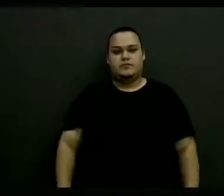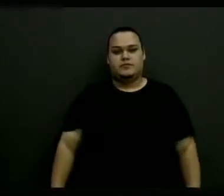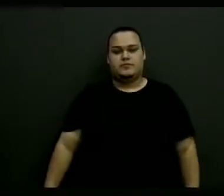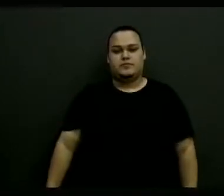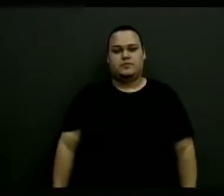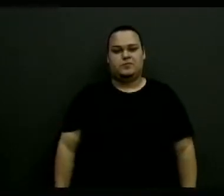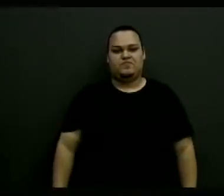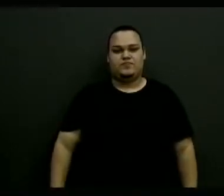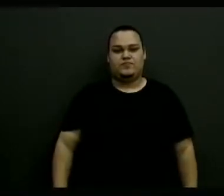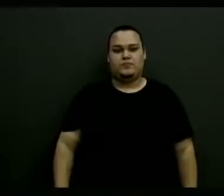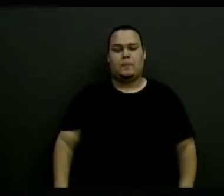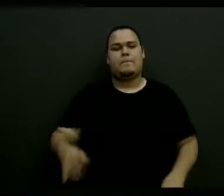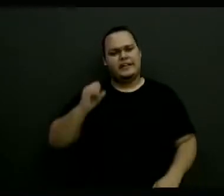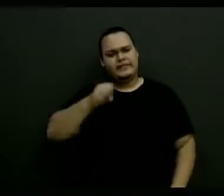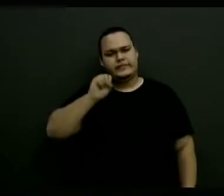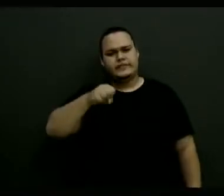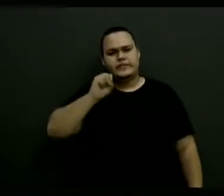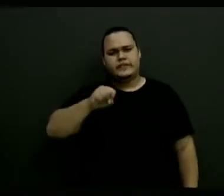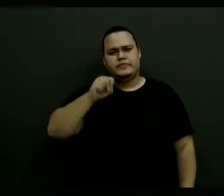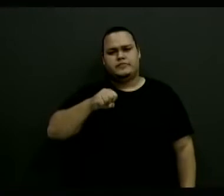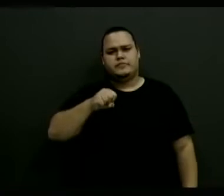Muito bem, eu tenho muitos amigos no mundo